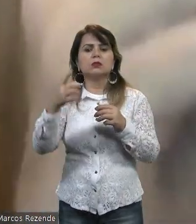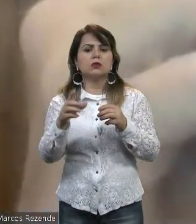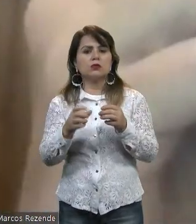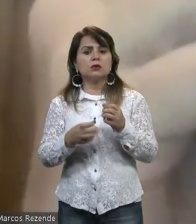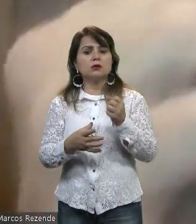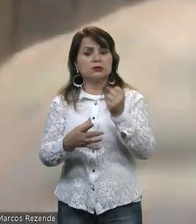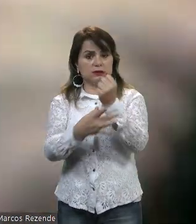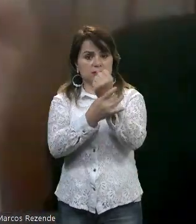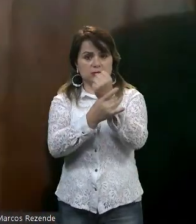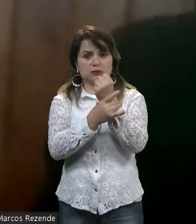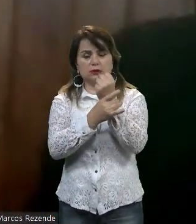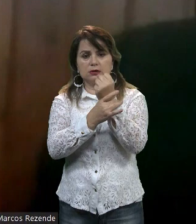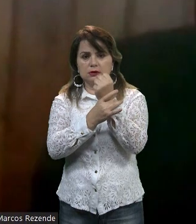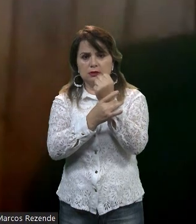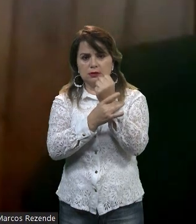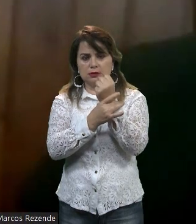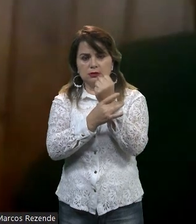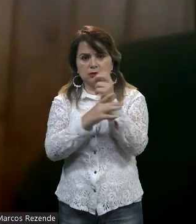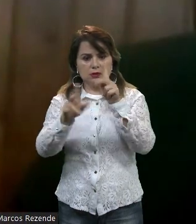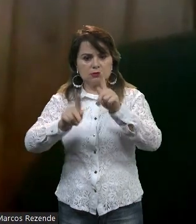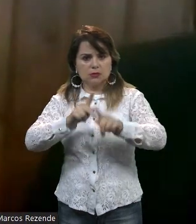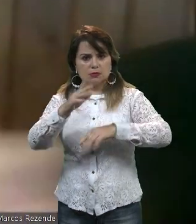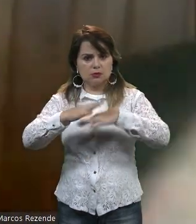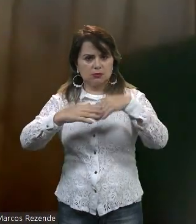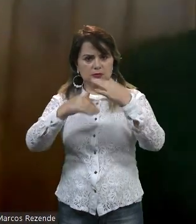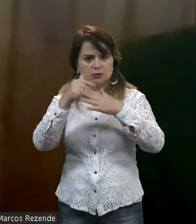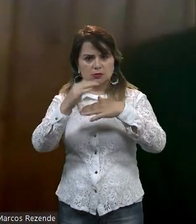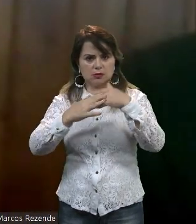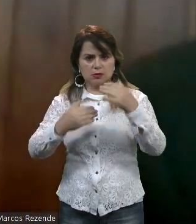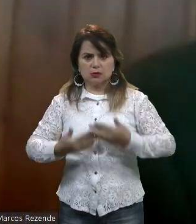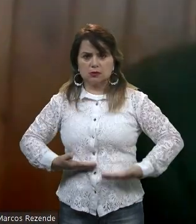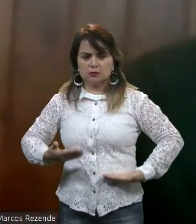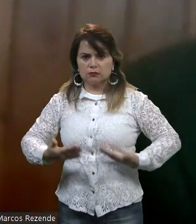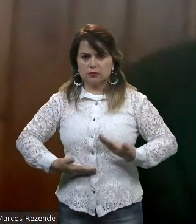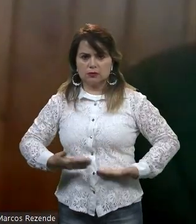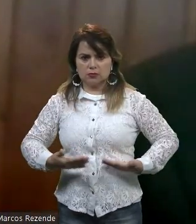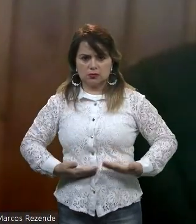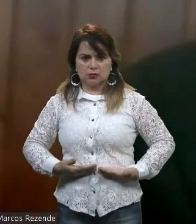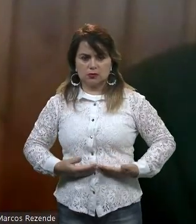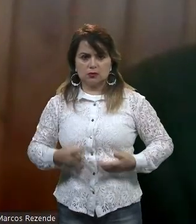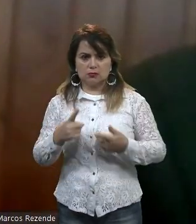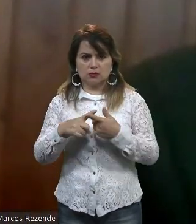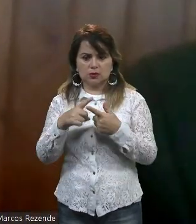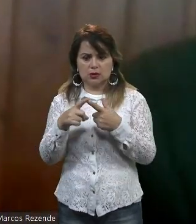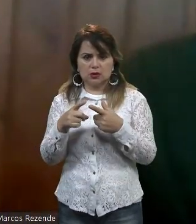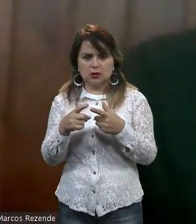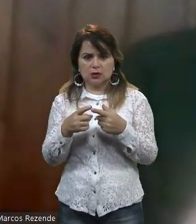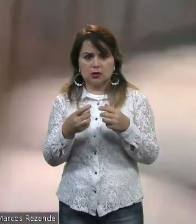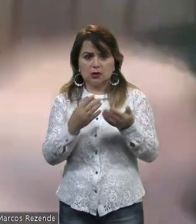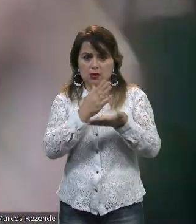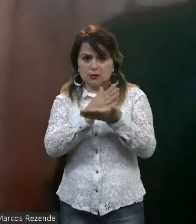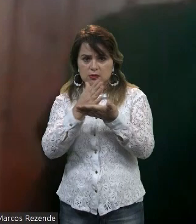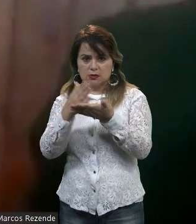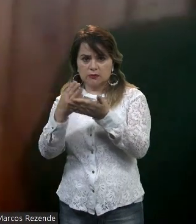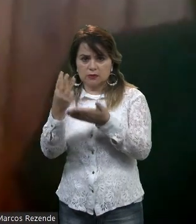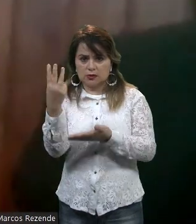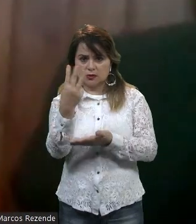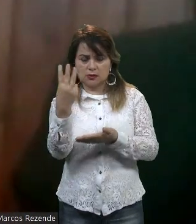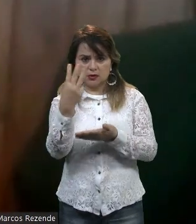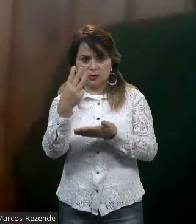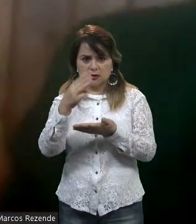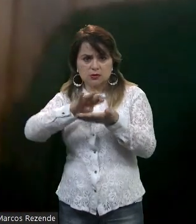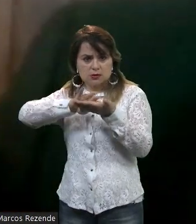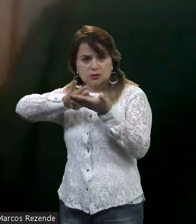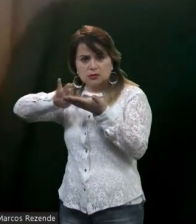os servidores, que fazendo os cálculos aqui dessas três parcelas que vão ser